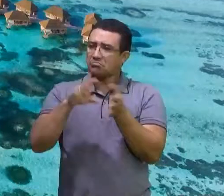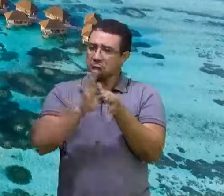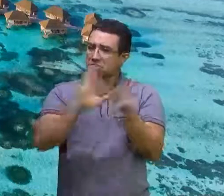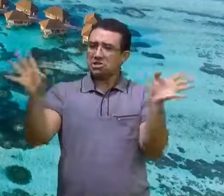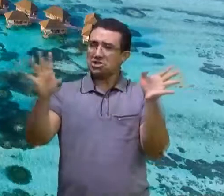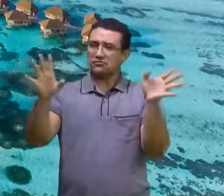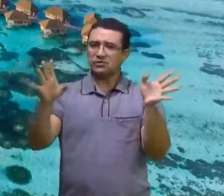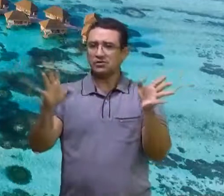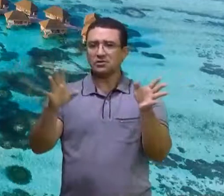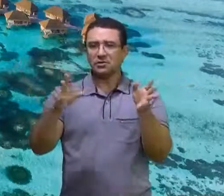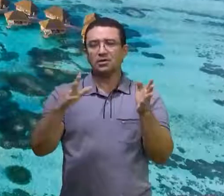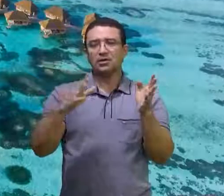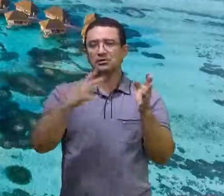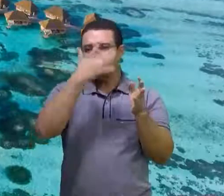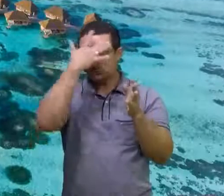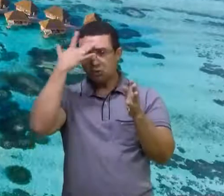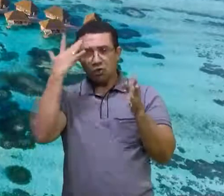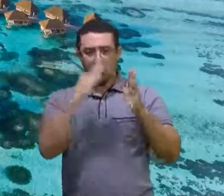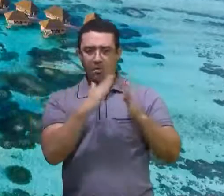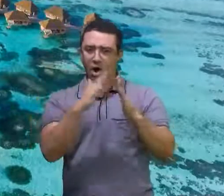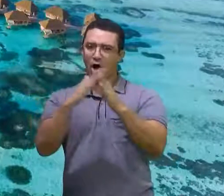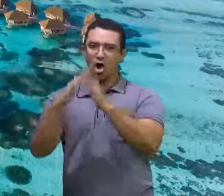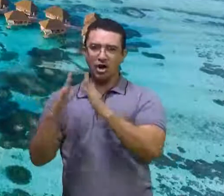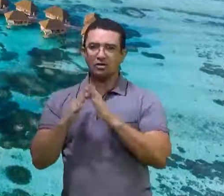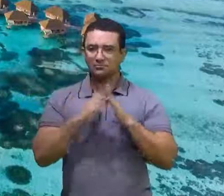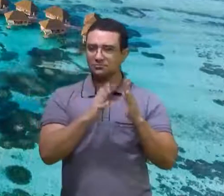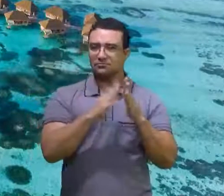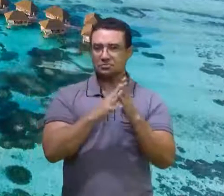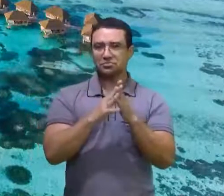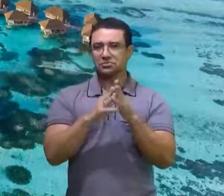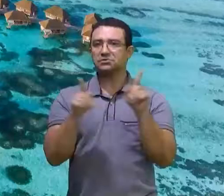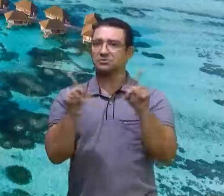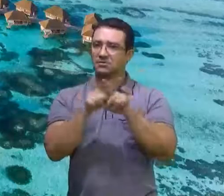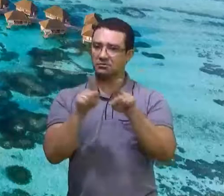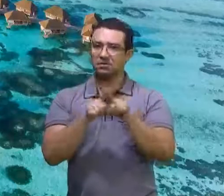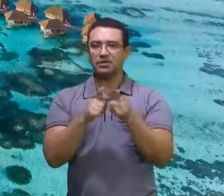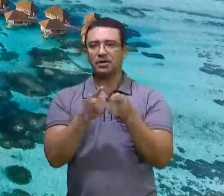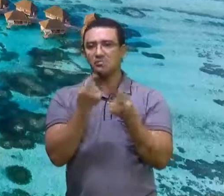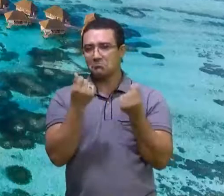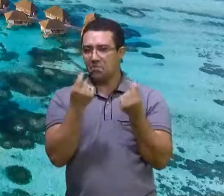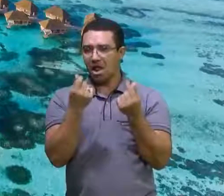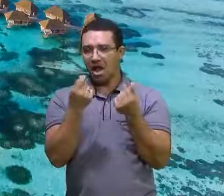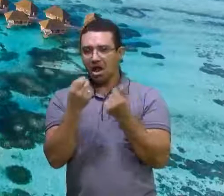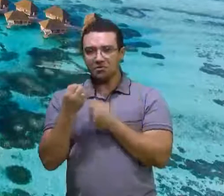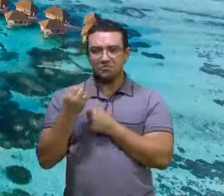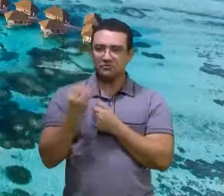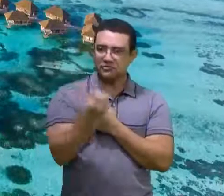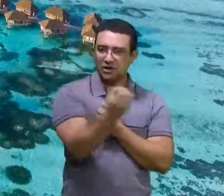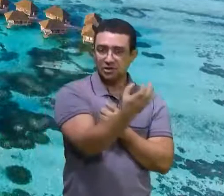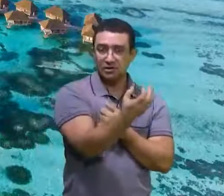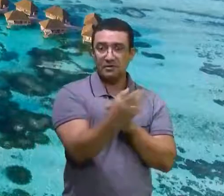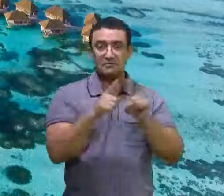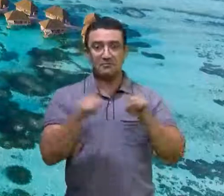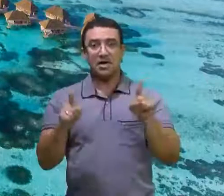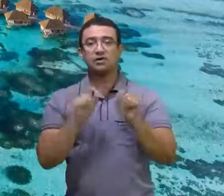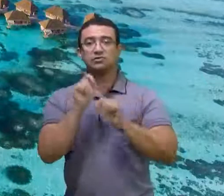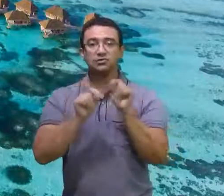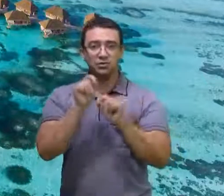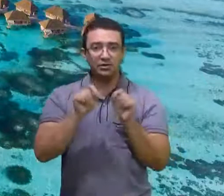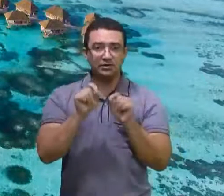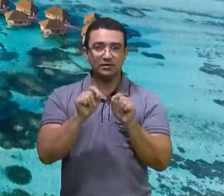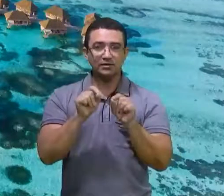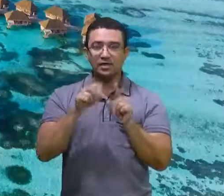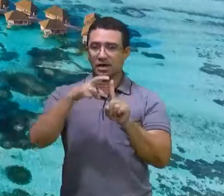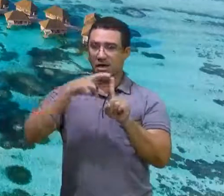normalmente destinadas aos moradores locais, né, com um custo de viagem um pouco mais barato, mas pelas Maldivas ter ali